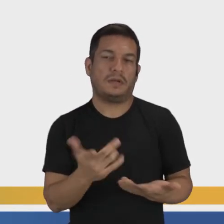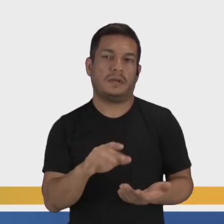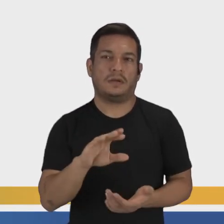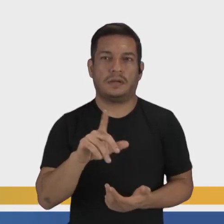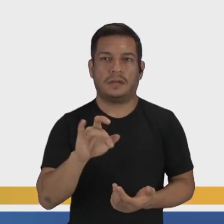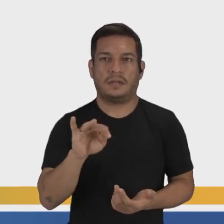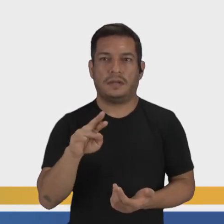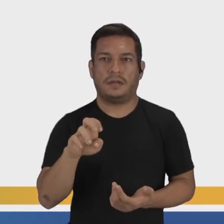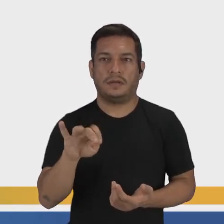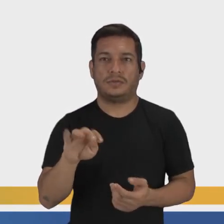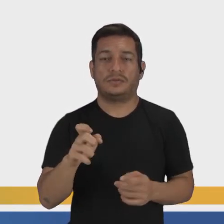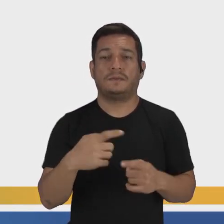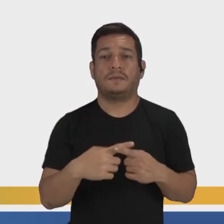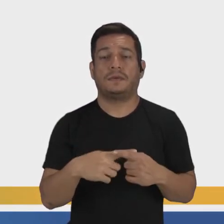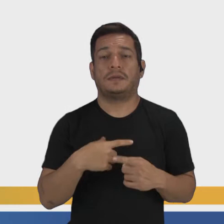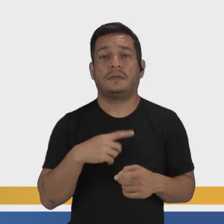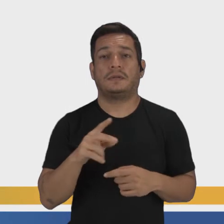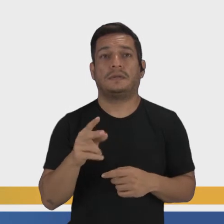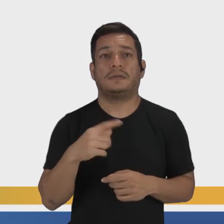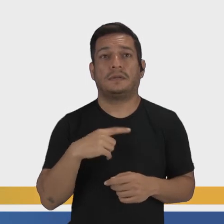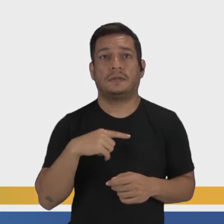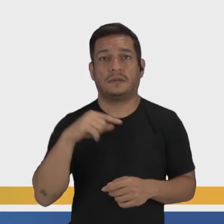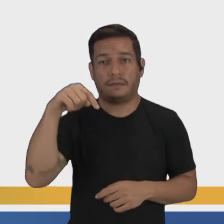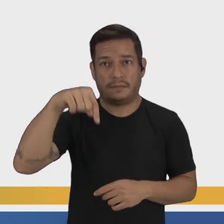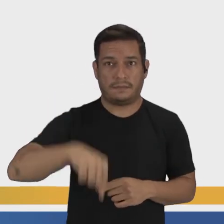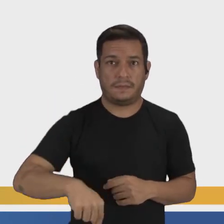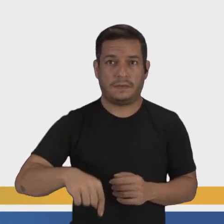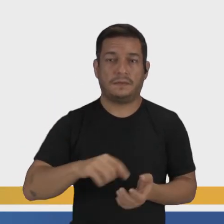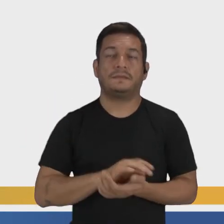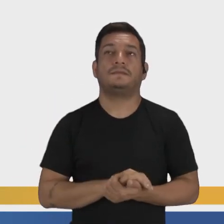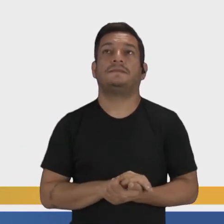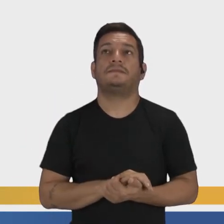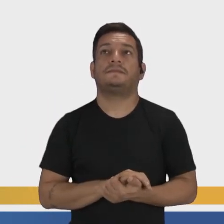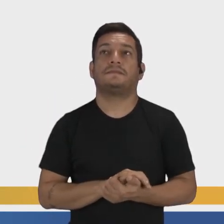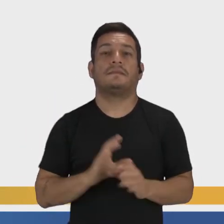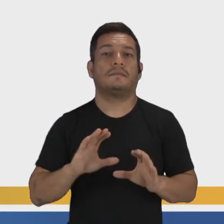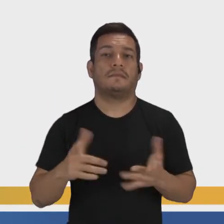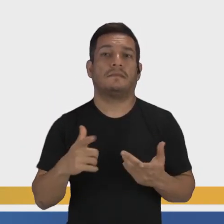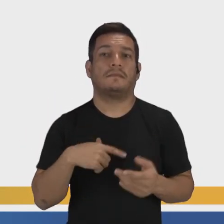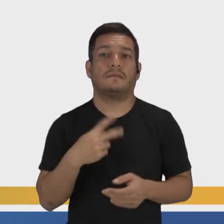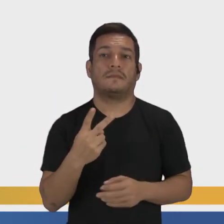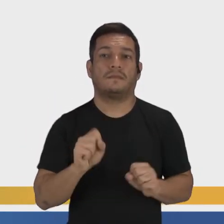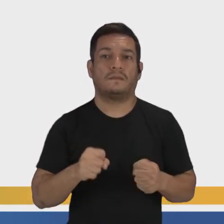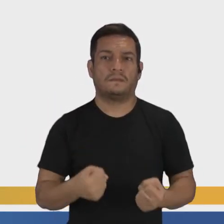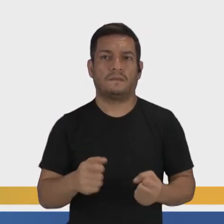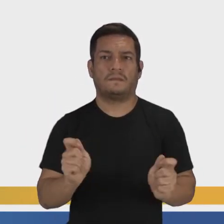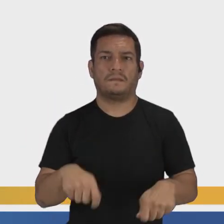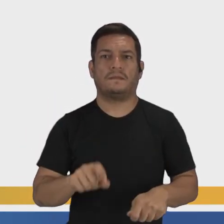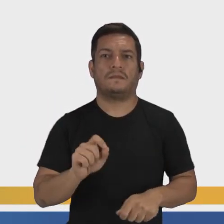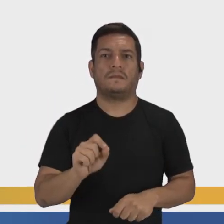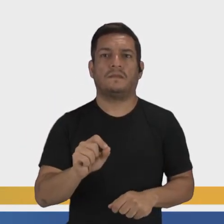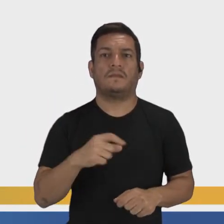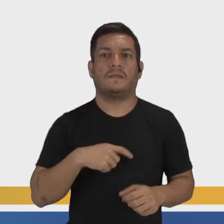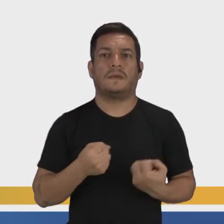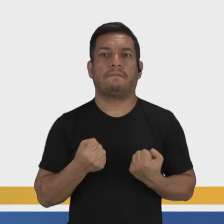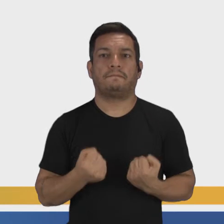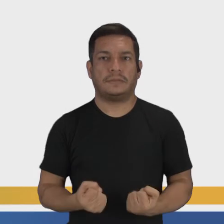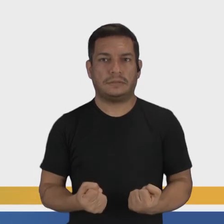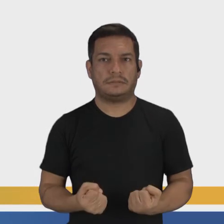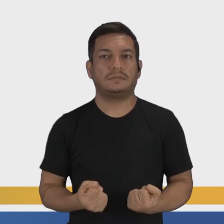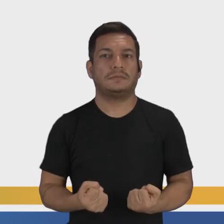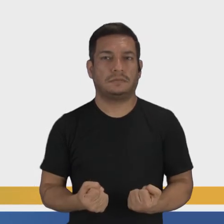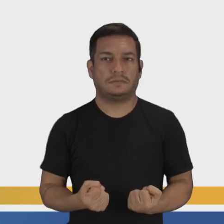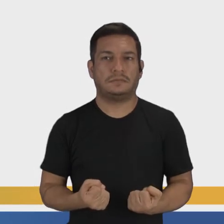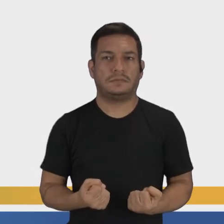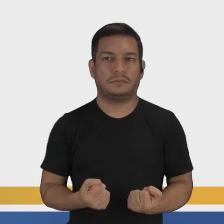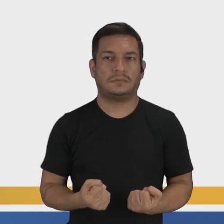cliente, pois ambas atuam na vertical para baixo. É claro que essas duas forças darão origem a um peso